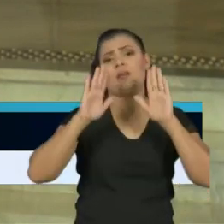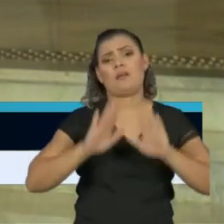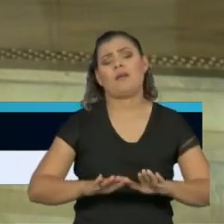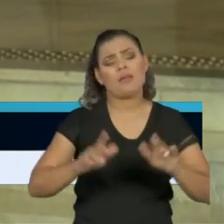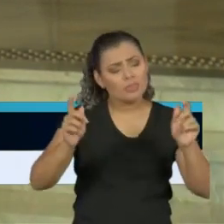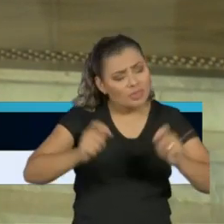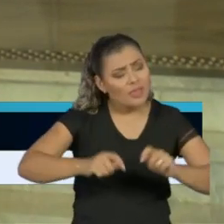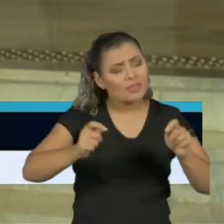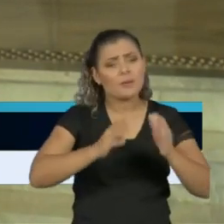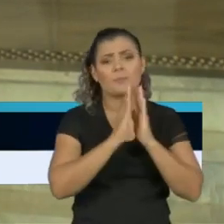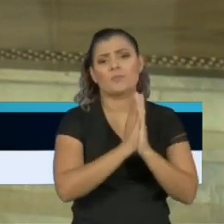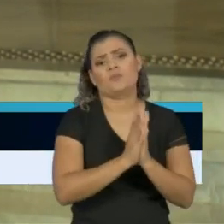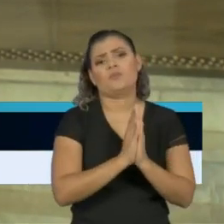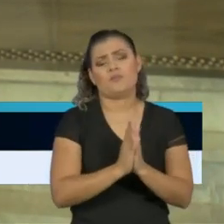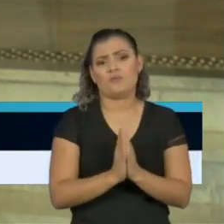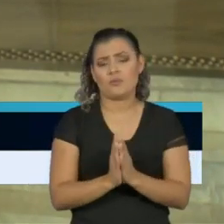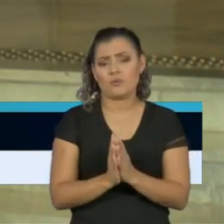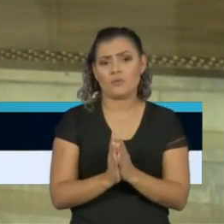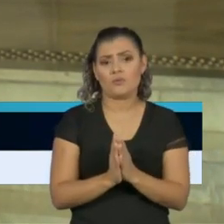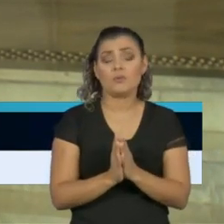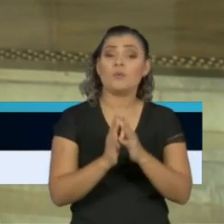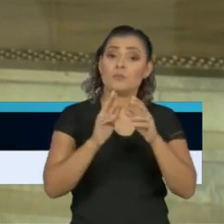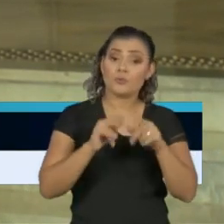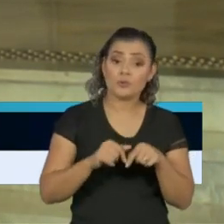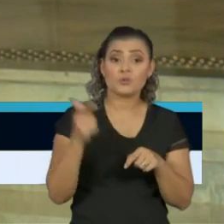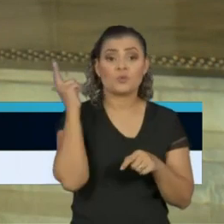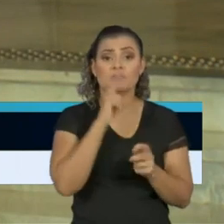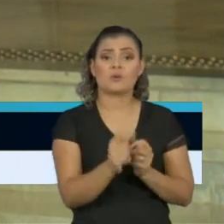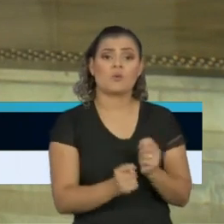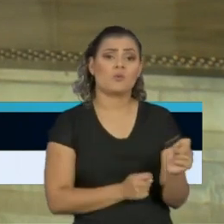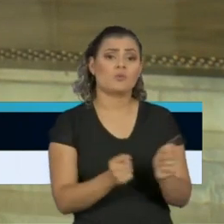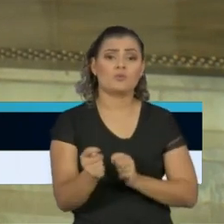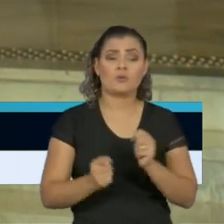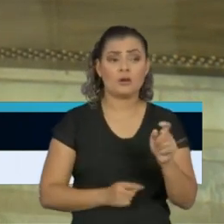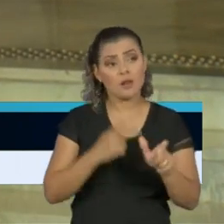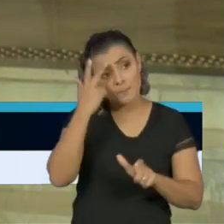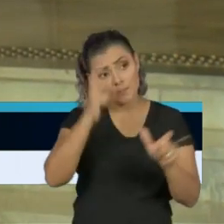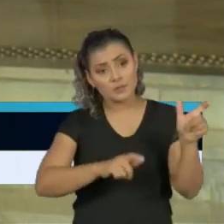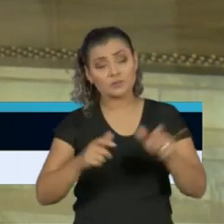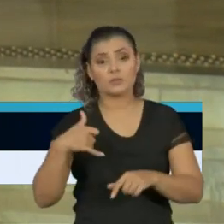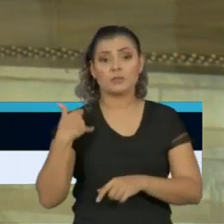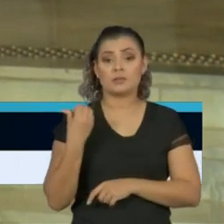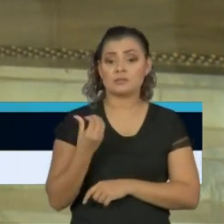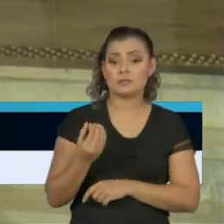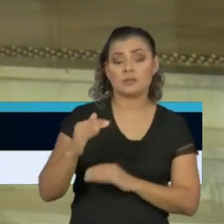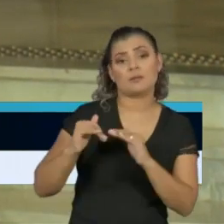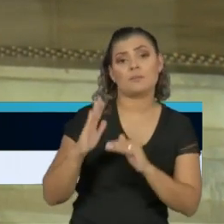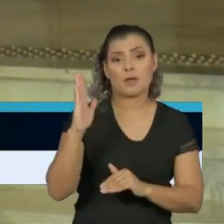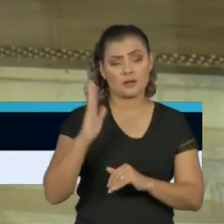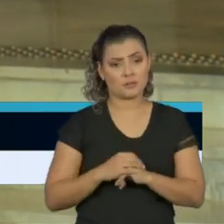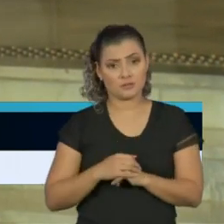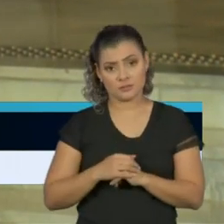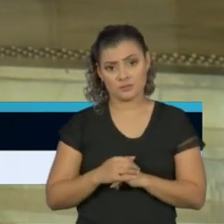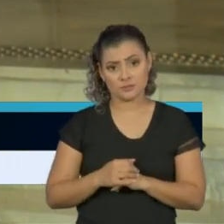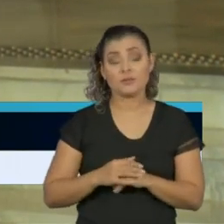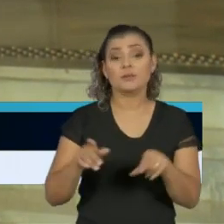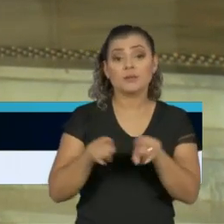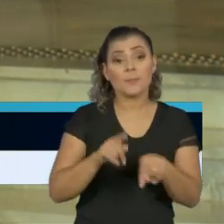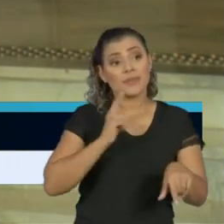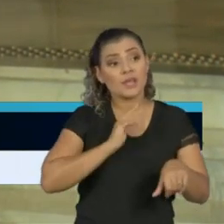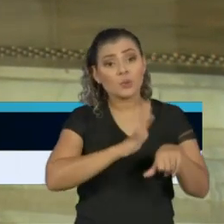se multiplica em um número exponencial aquelas com mais de 60 anos e que apresentam